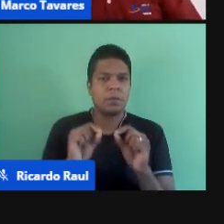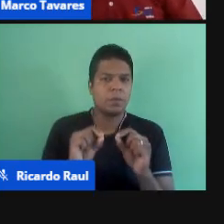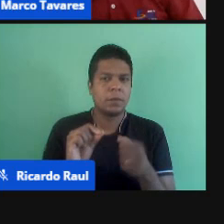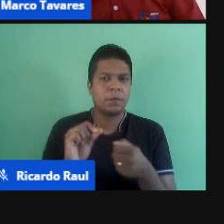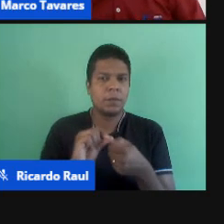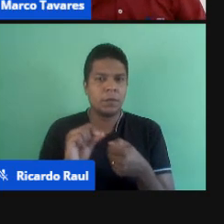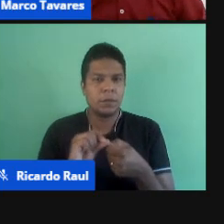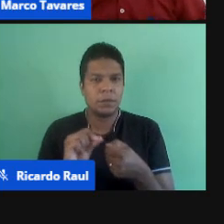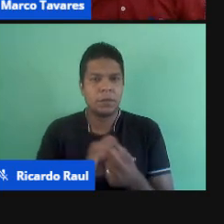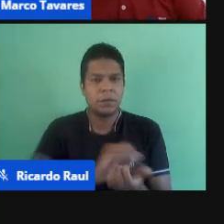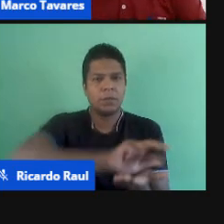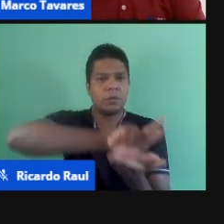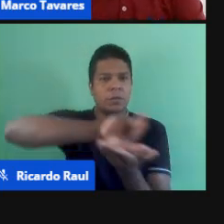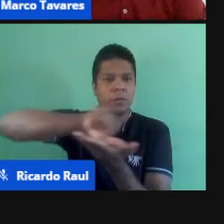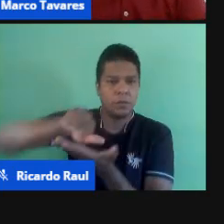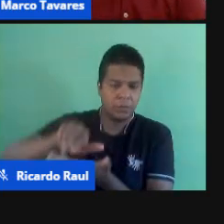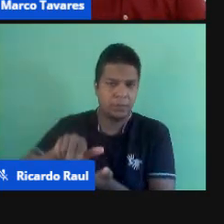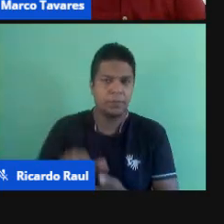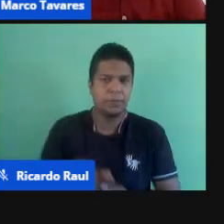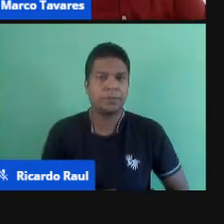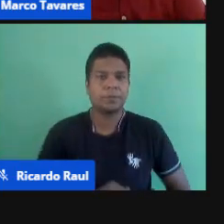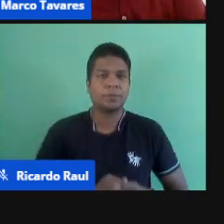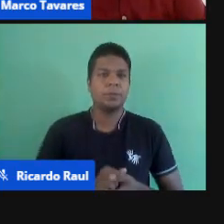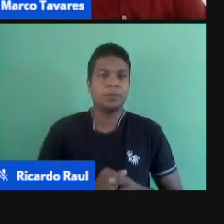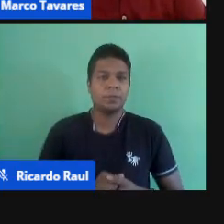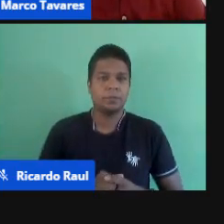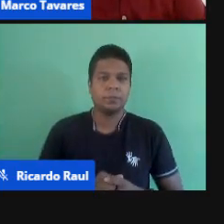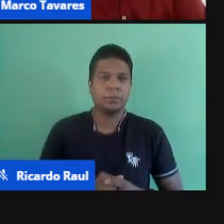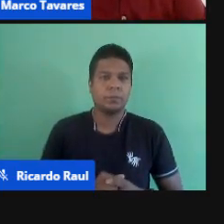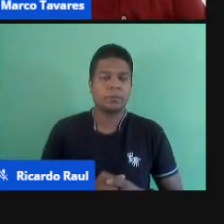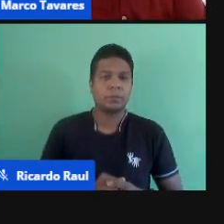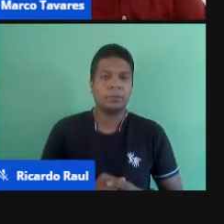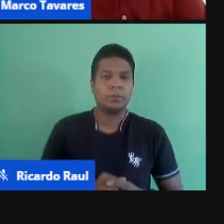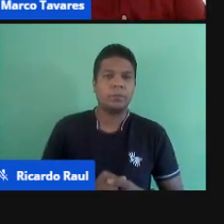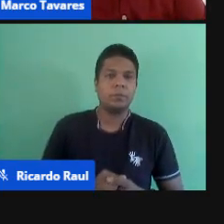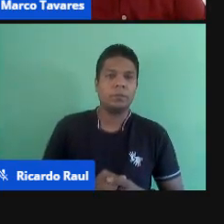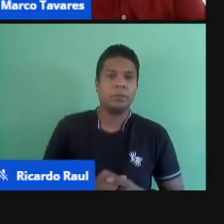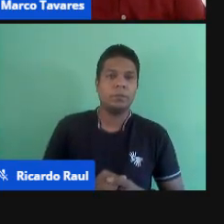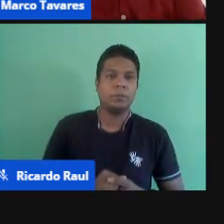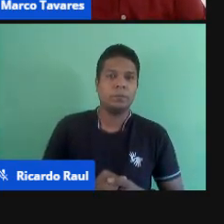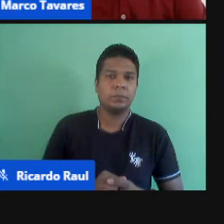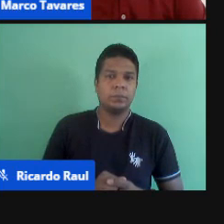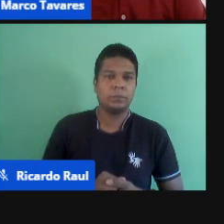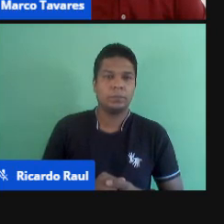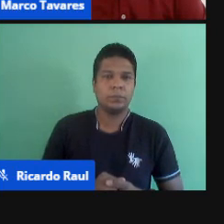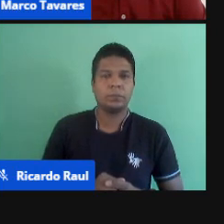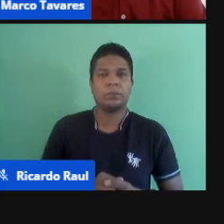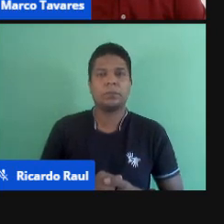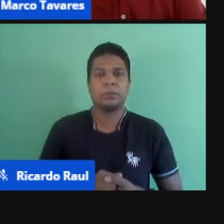Fazemos de várias formas, né? Fazemos de várias formas.